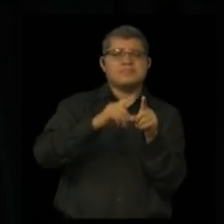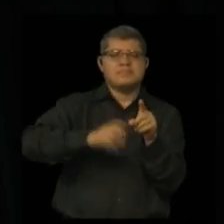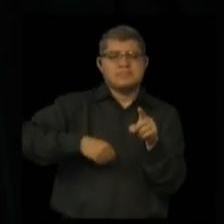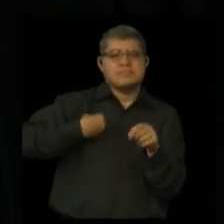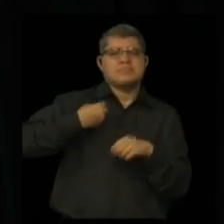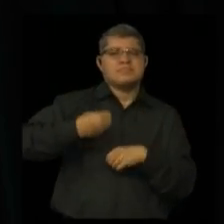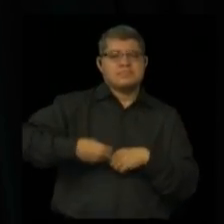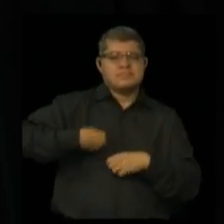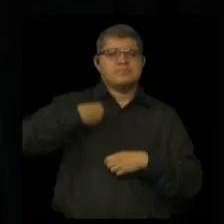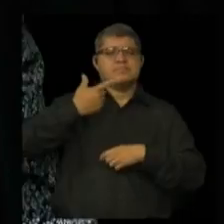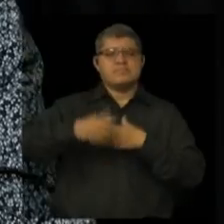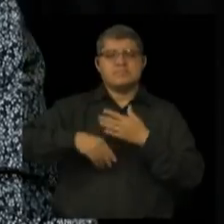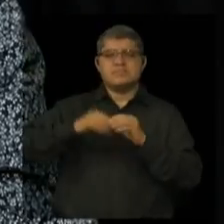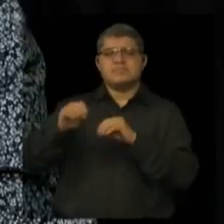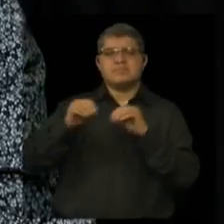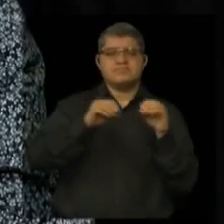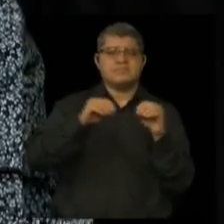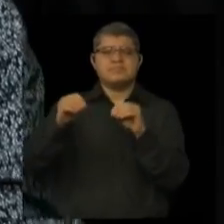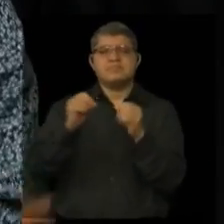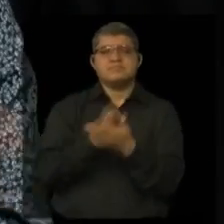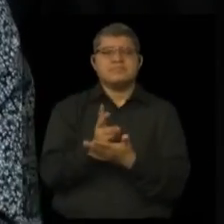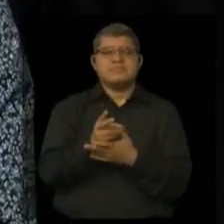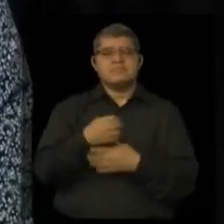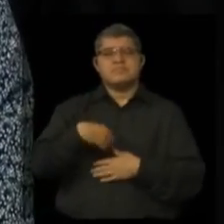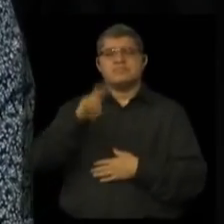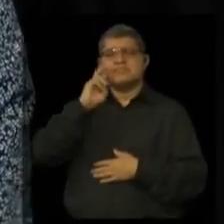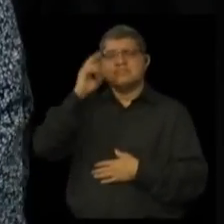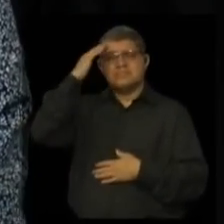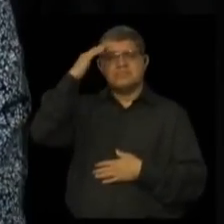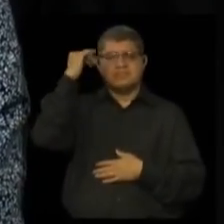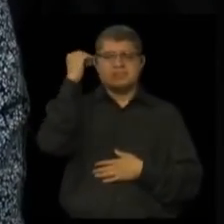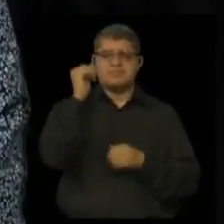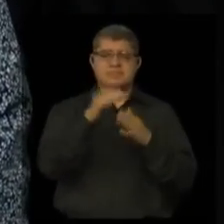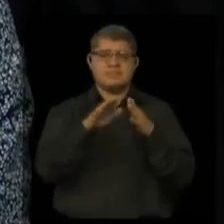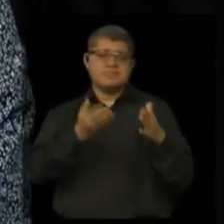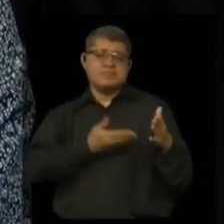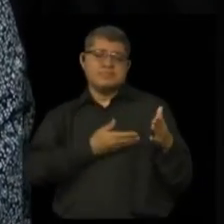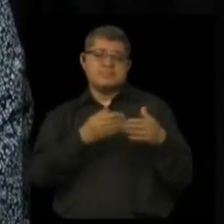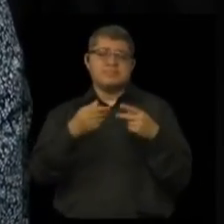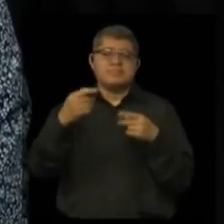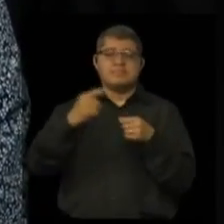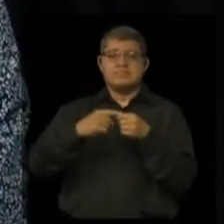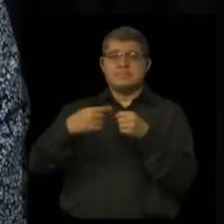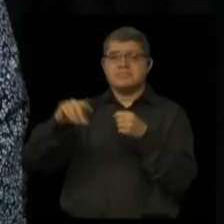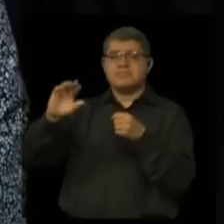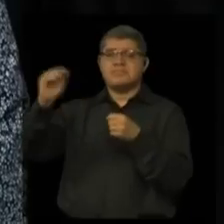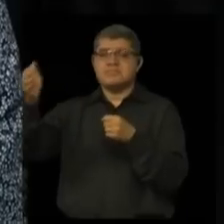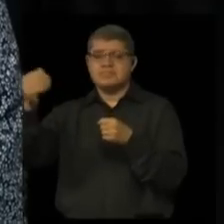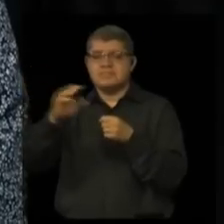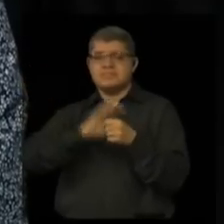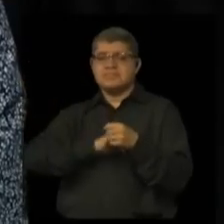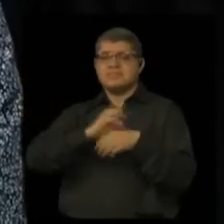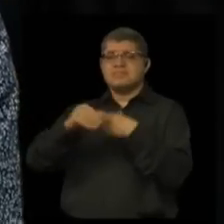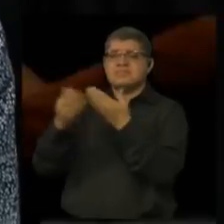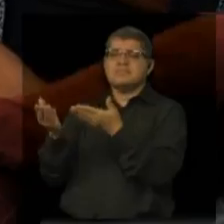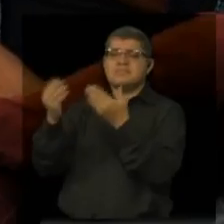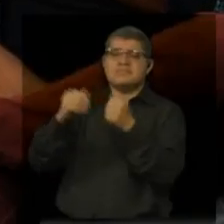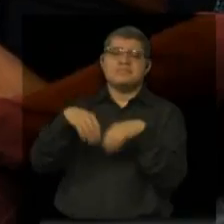vida, a gente foi retirante, assim, né? E você deixa grandes amigos nas cidades que você passa, amores,